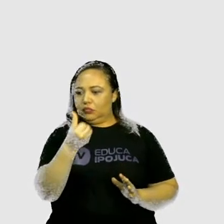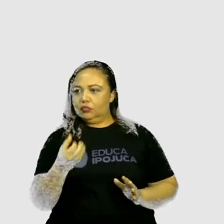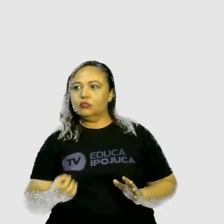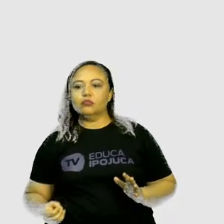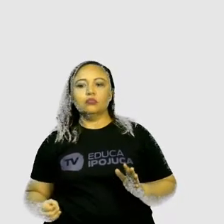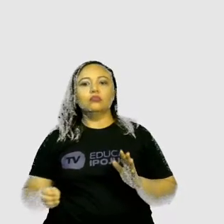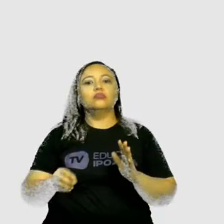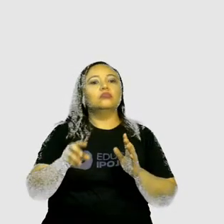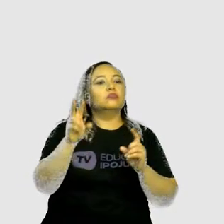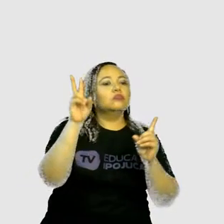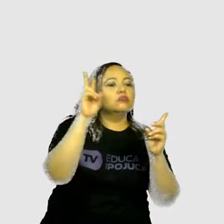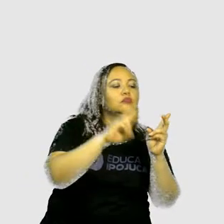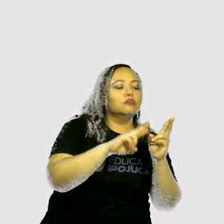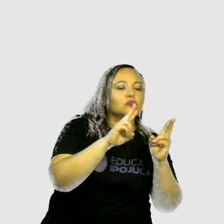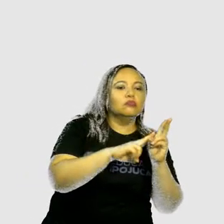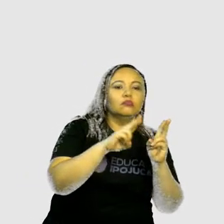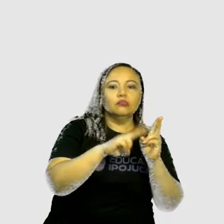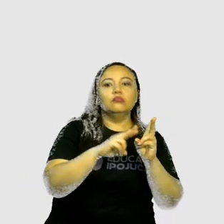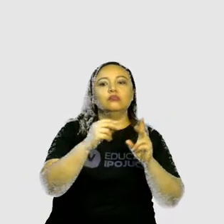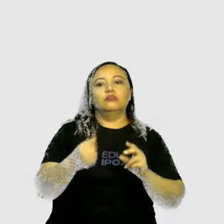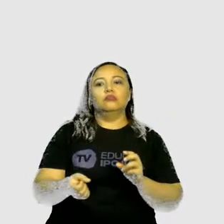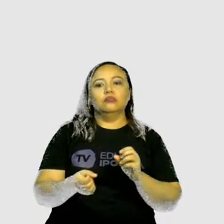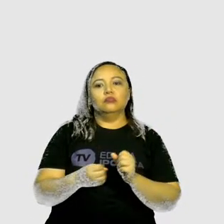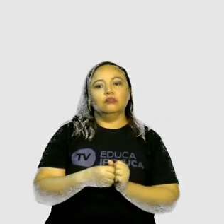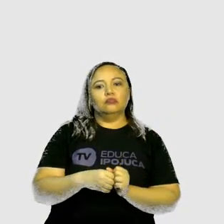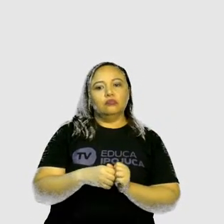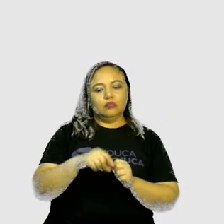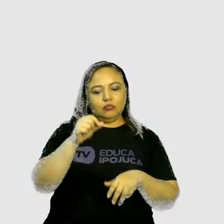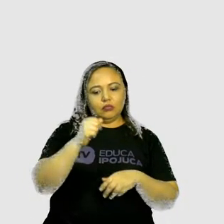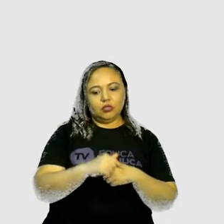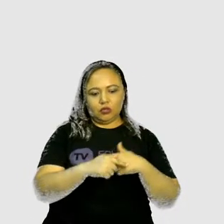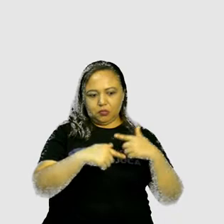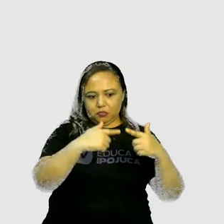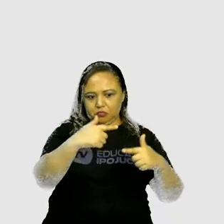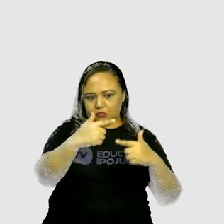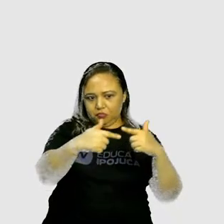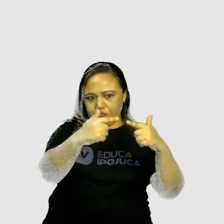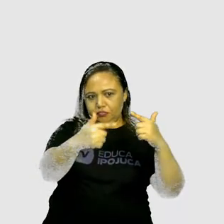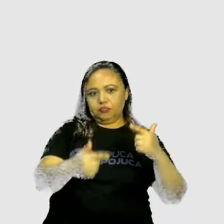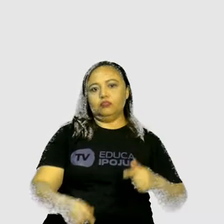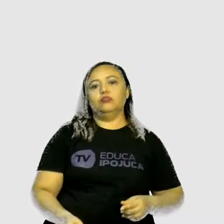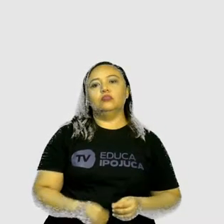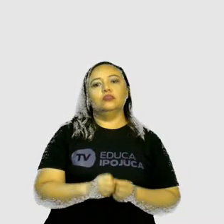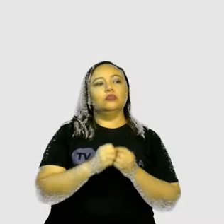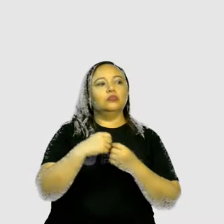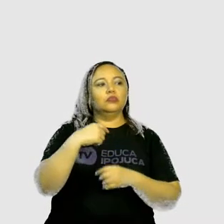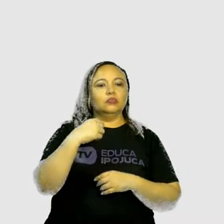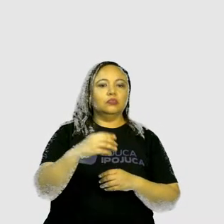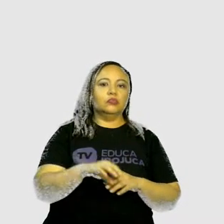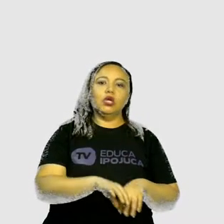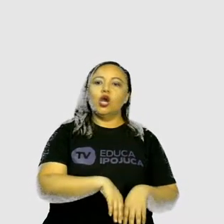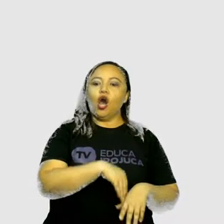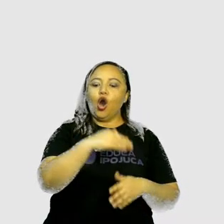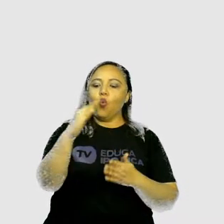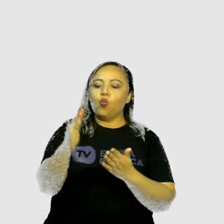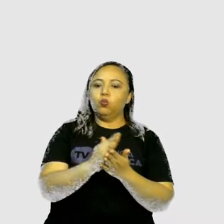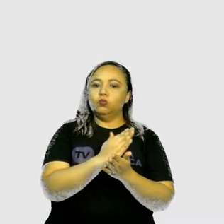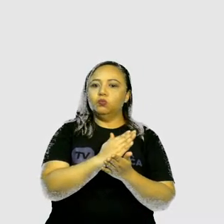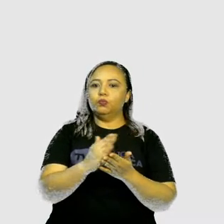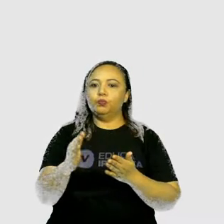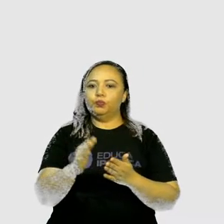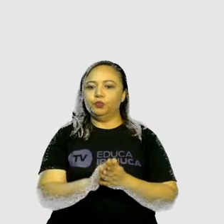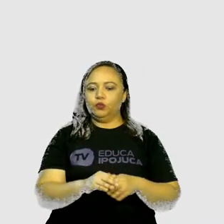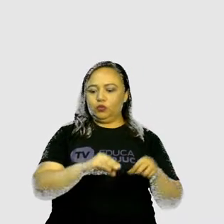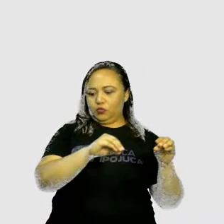do litoral sul de Pernambuco. A partir daí, os colonos puderam migrar para as terras